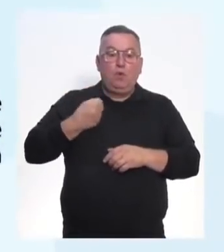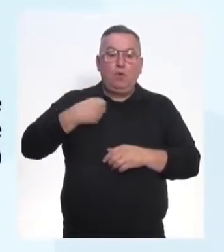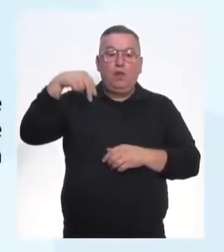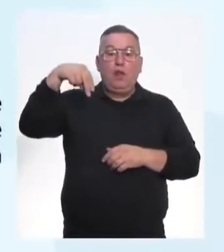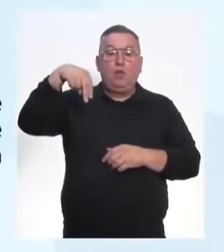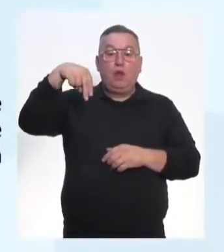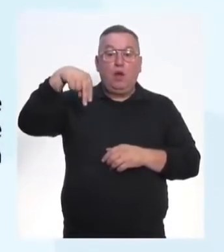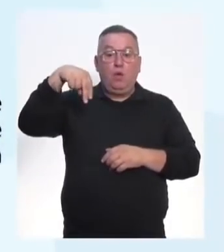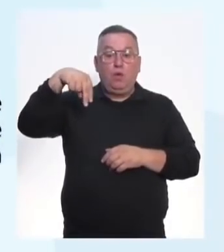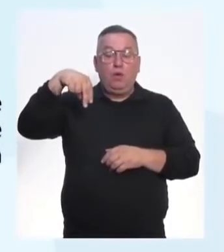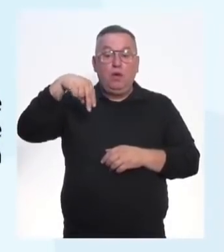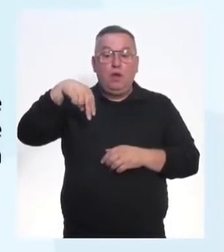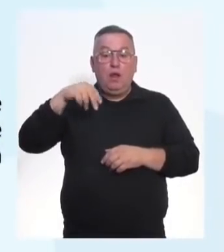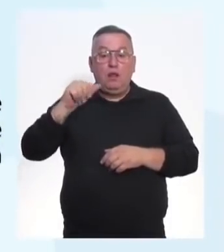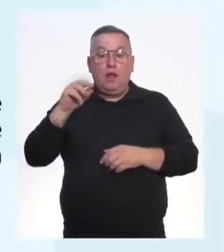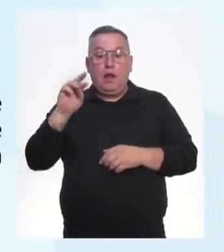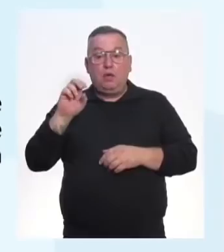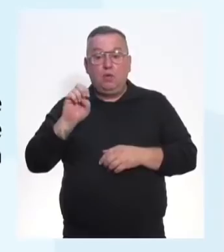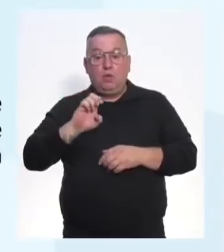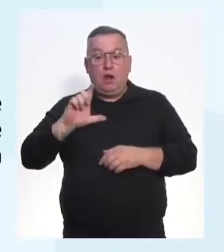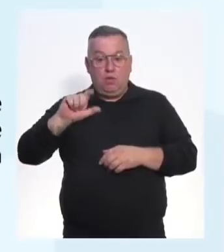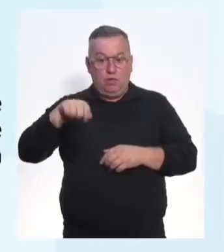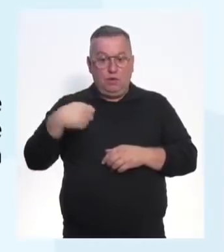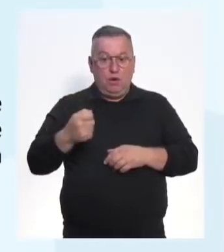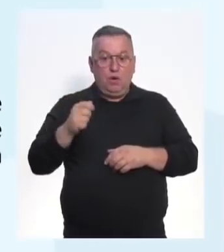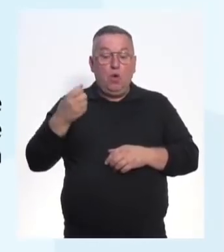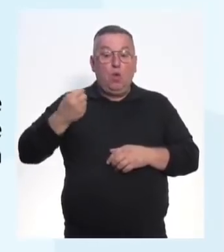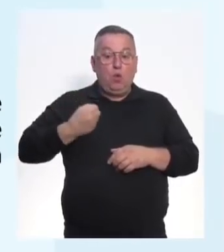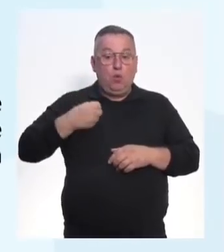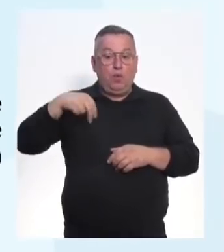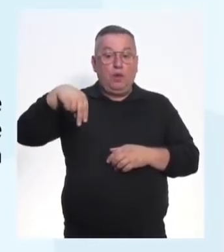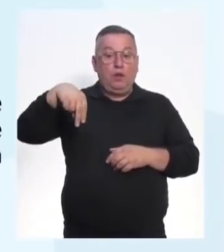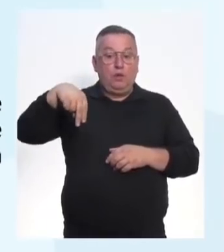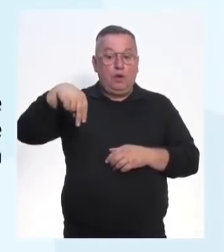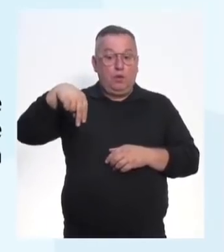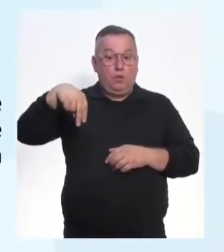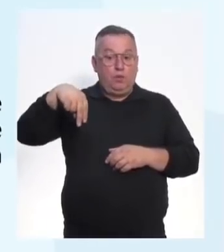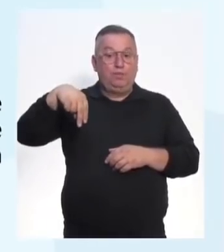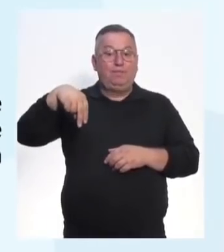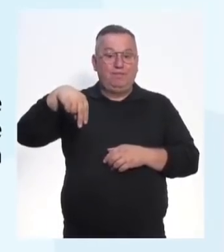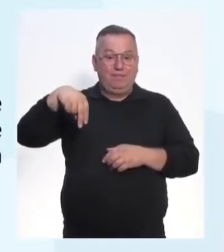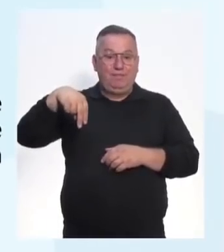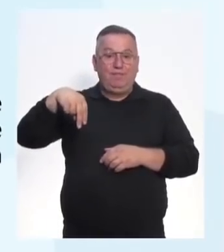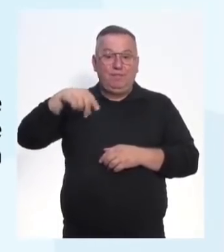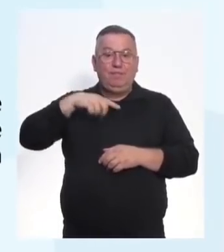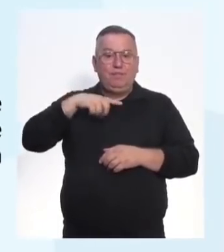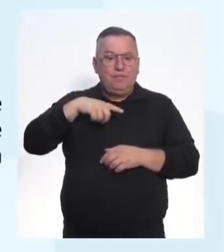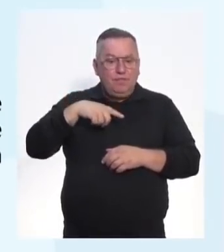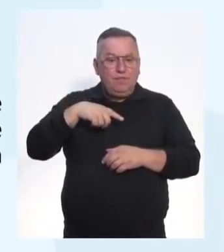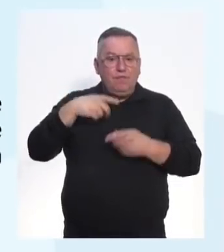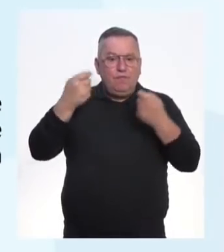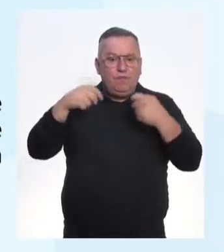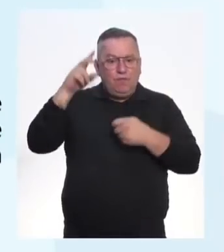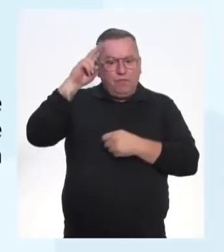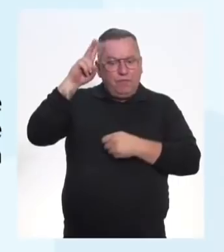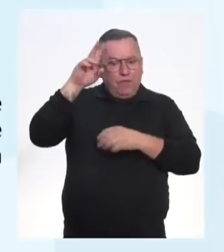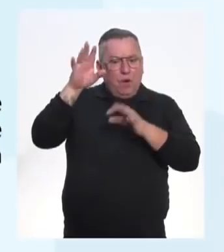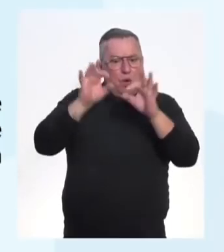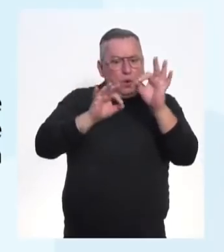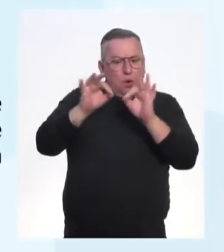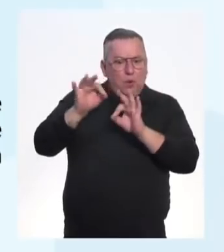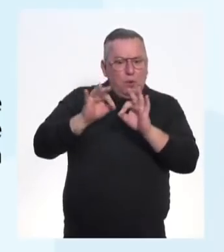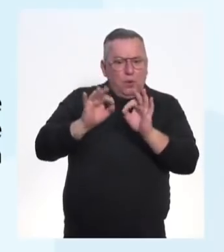devem ter visto isso em aulas passadas. Então, em certo tempo da história, né, houve a necessidade da organização